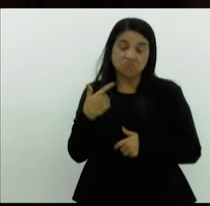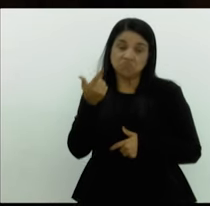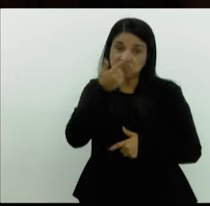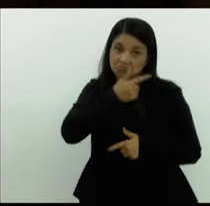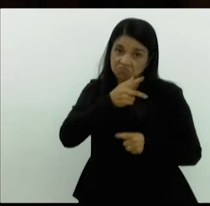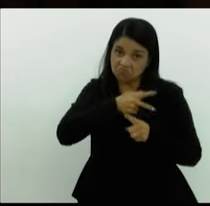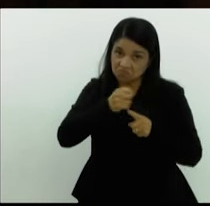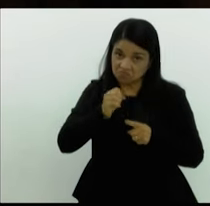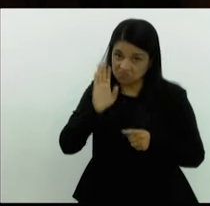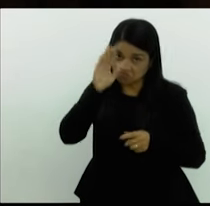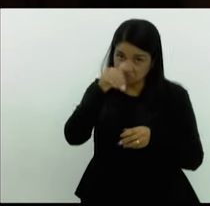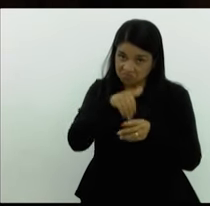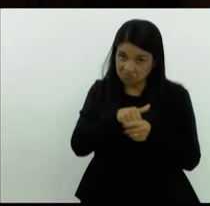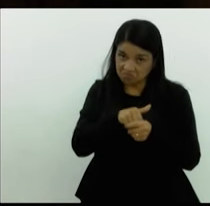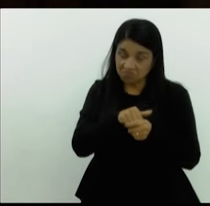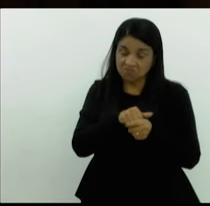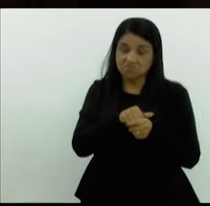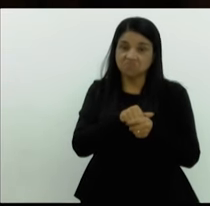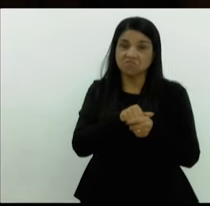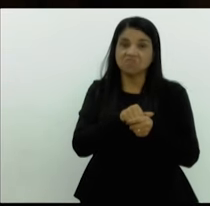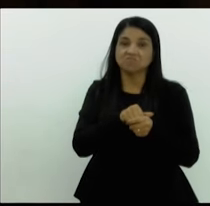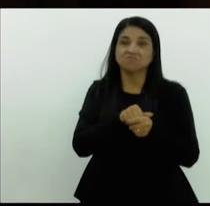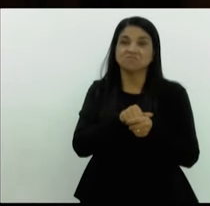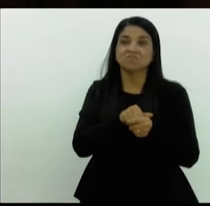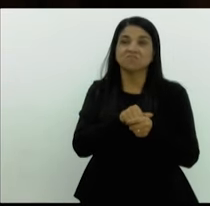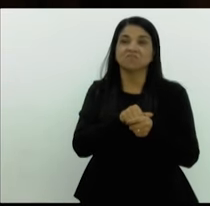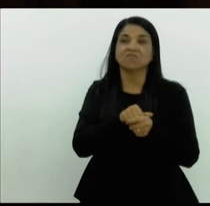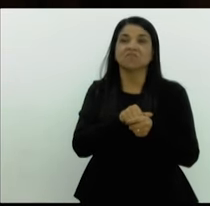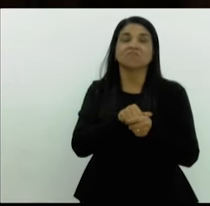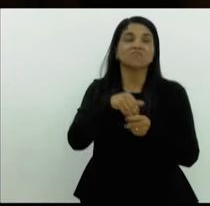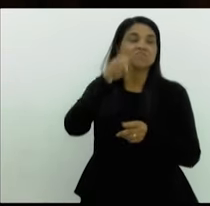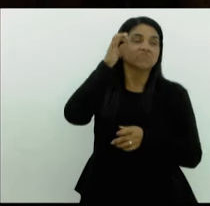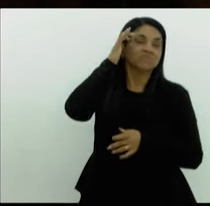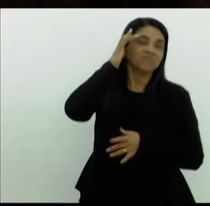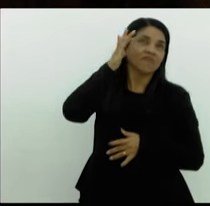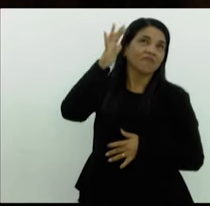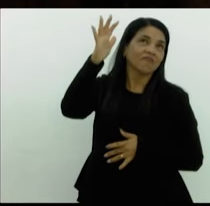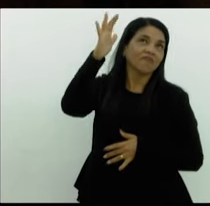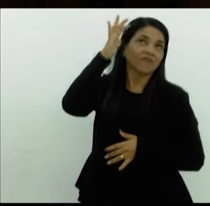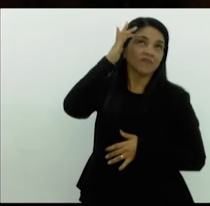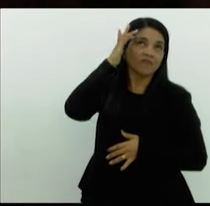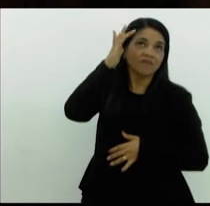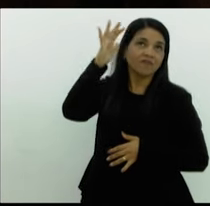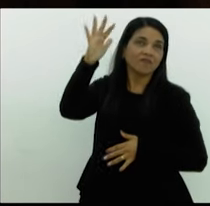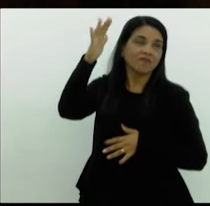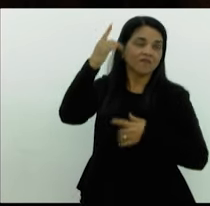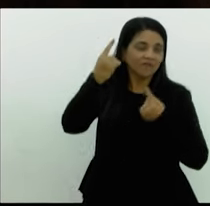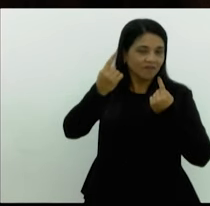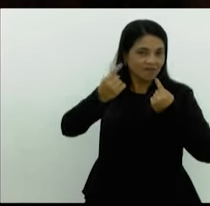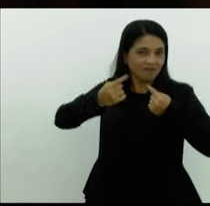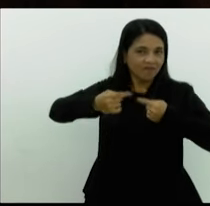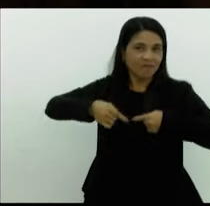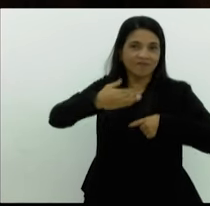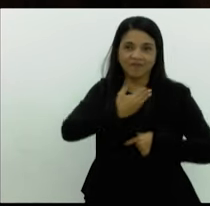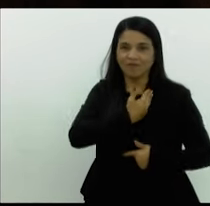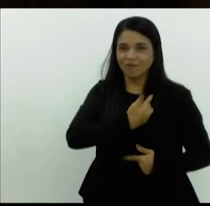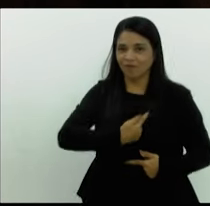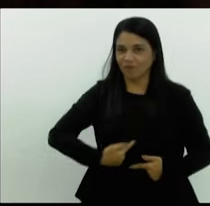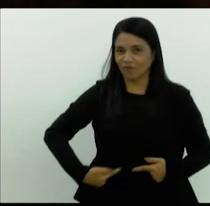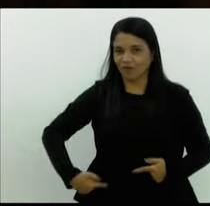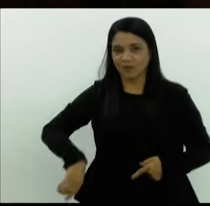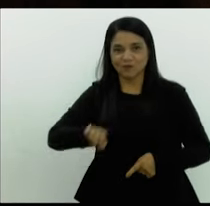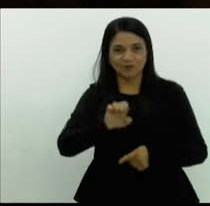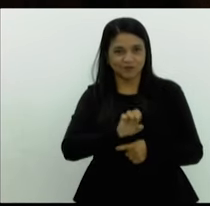caso ganhe, para, então, partir para um devaneio de querer concorrer ao governo do Estado do